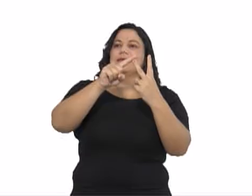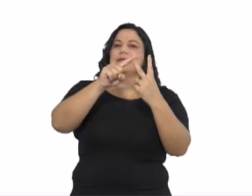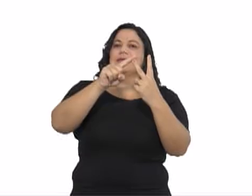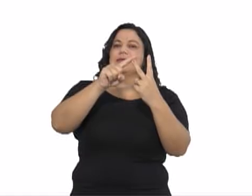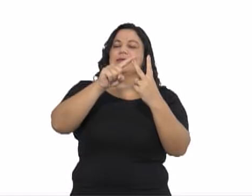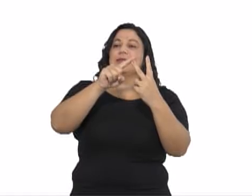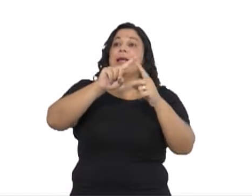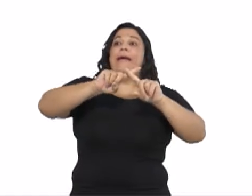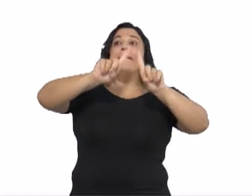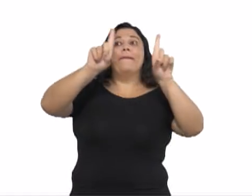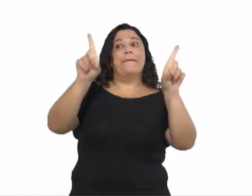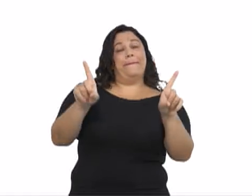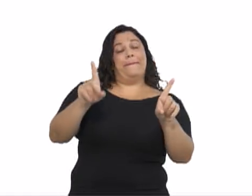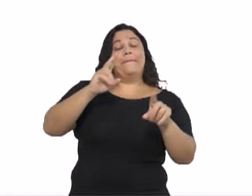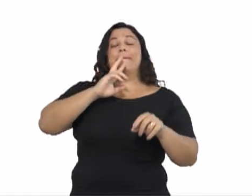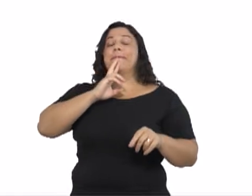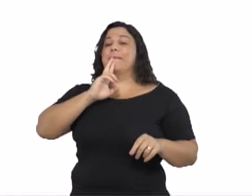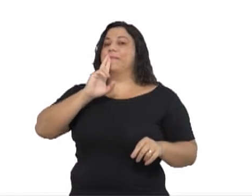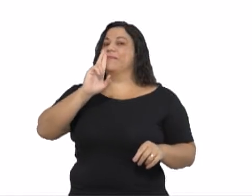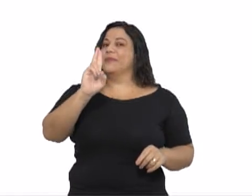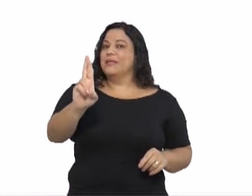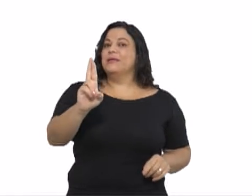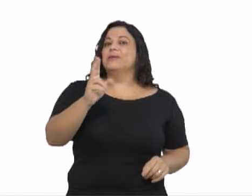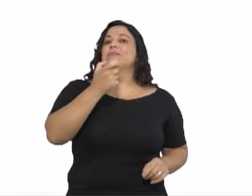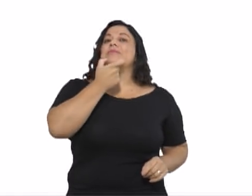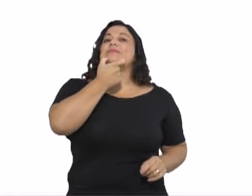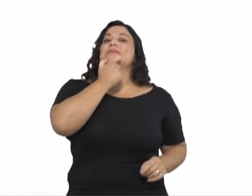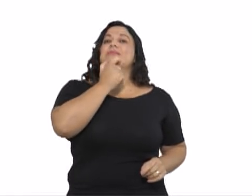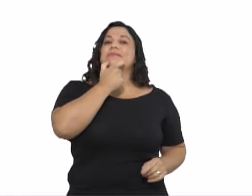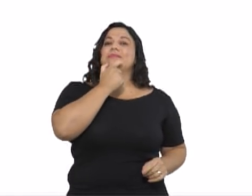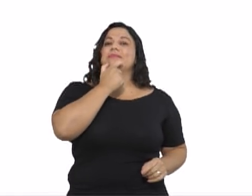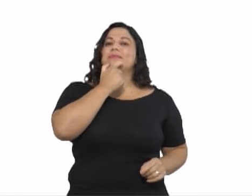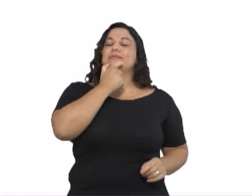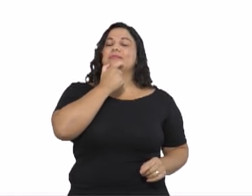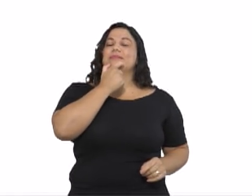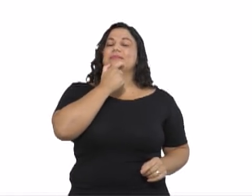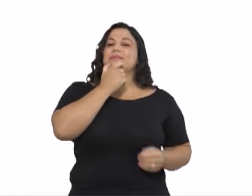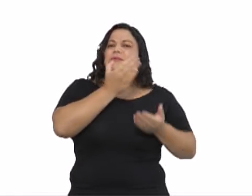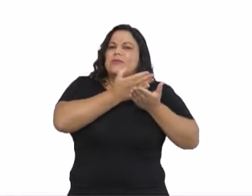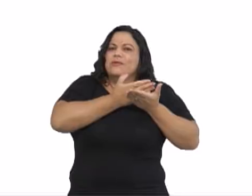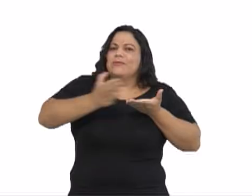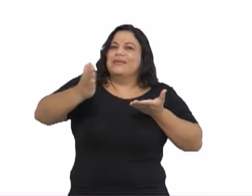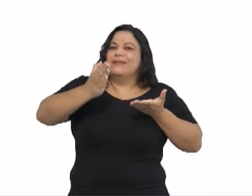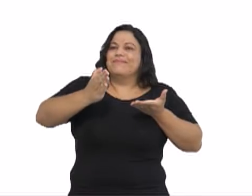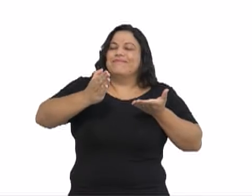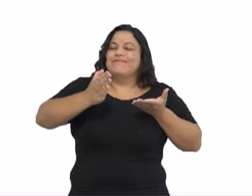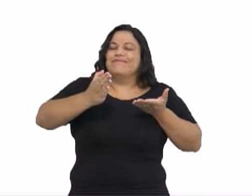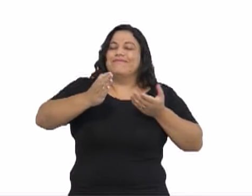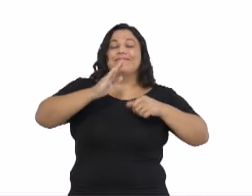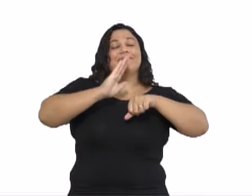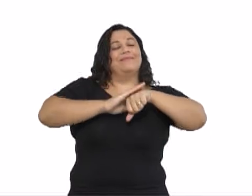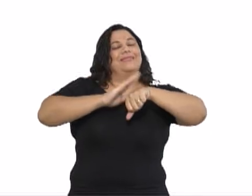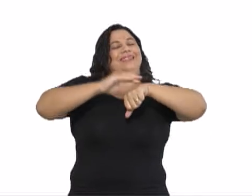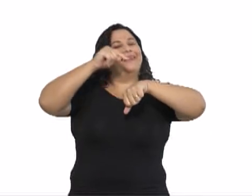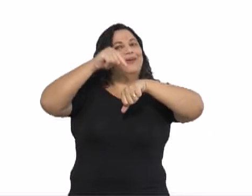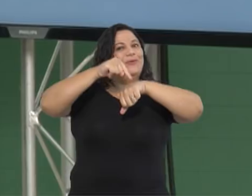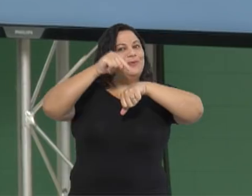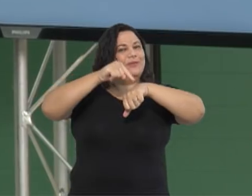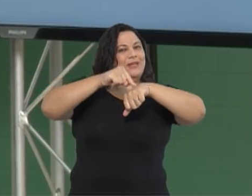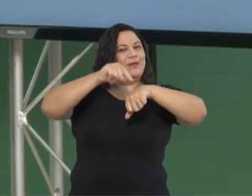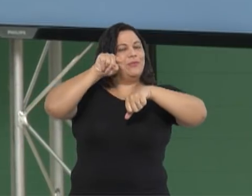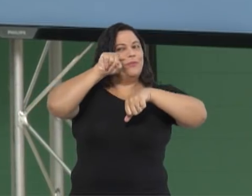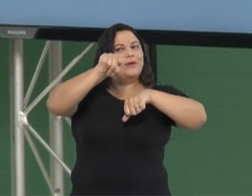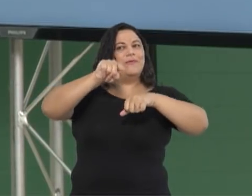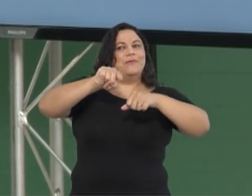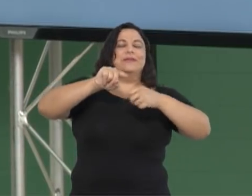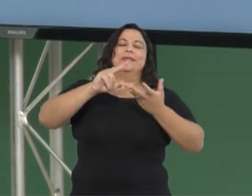em inglês a resposta desses números. Então, vamos lá? A teacher vai dar um tempo para vocês fazerem